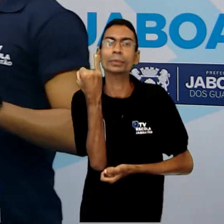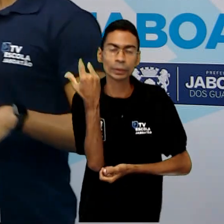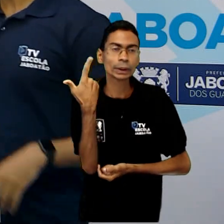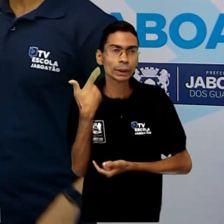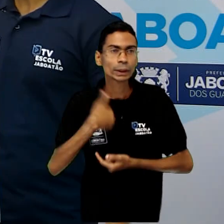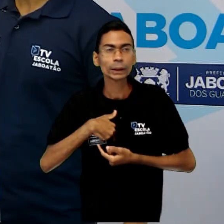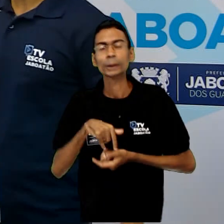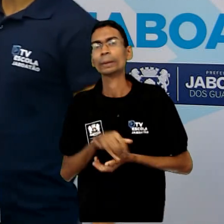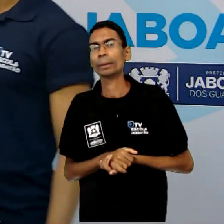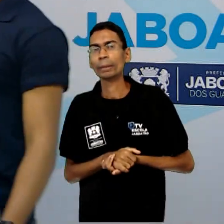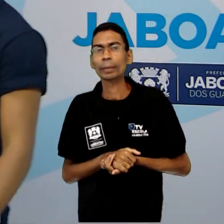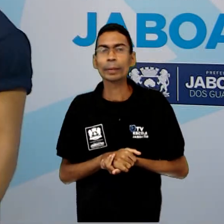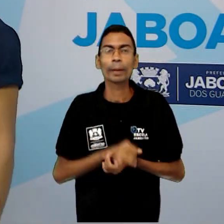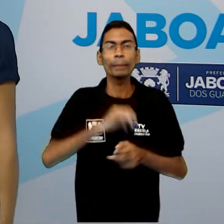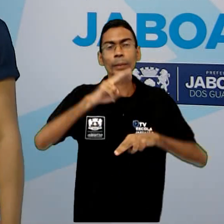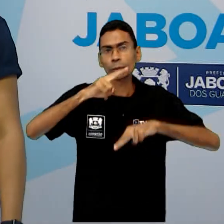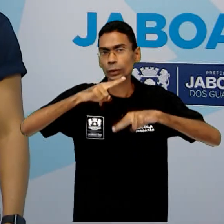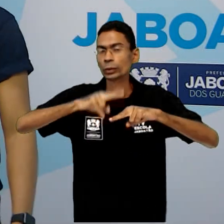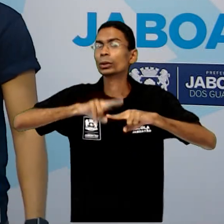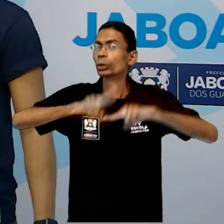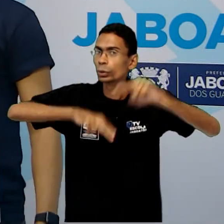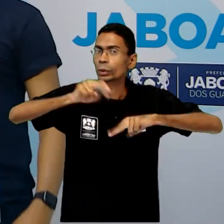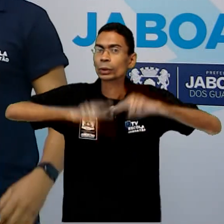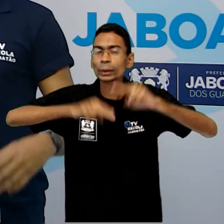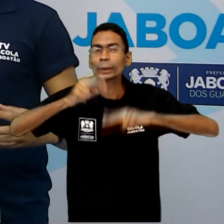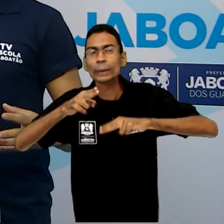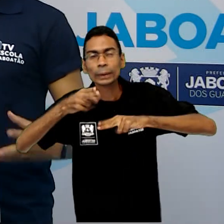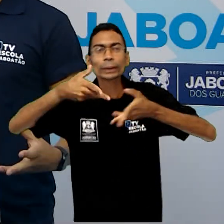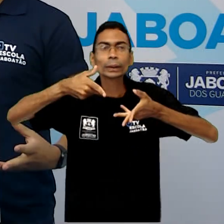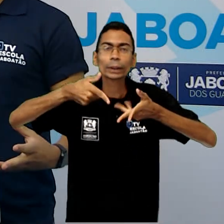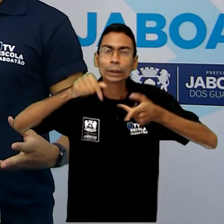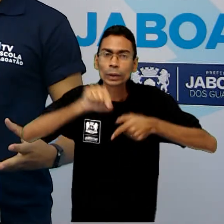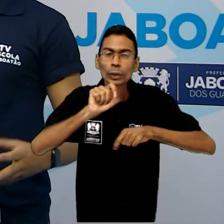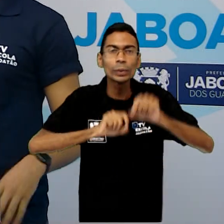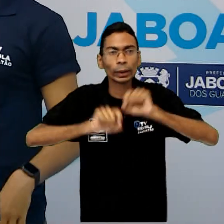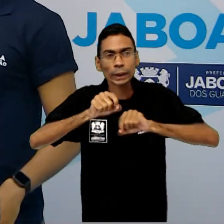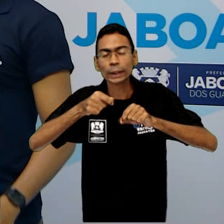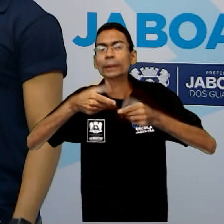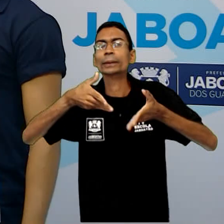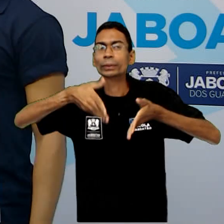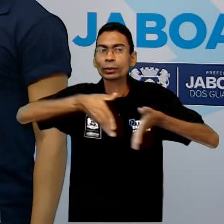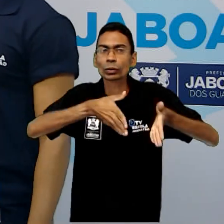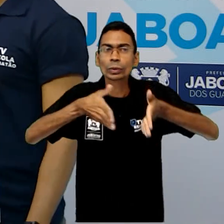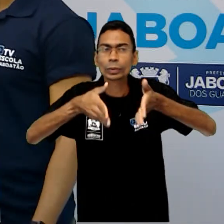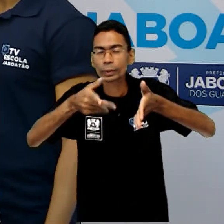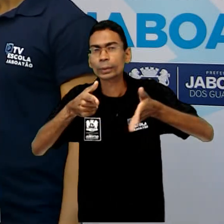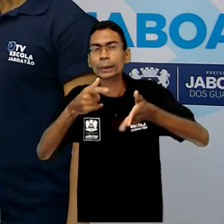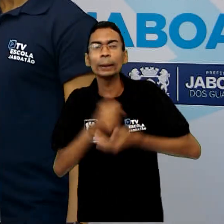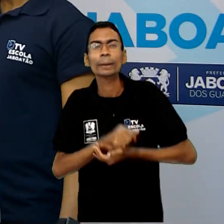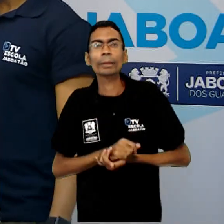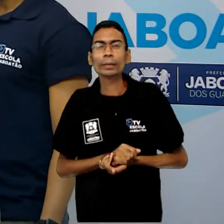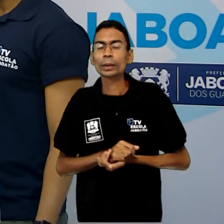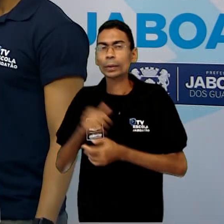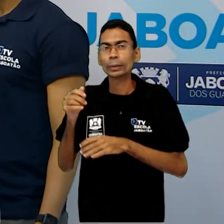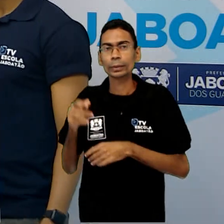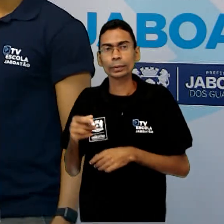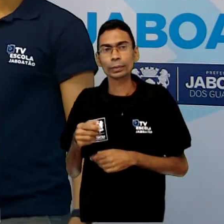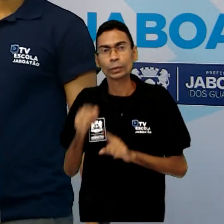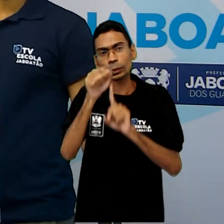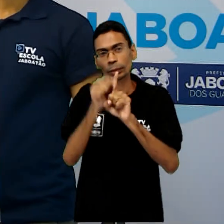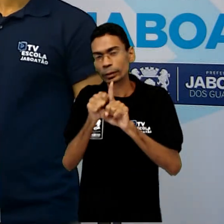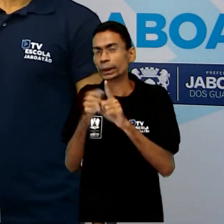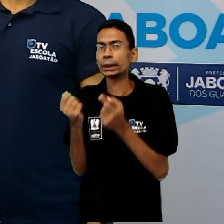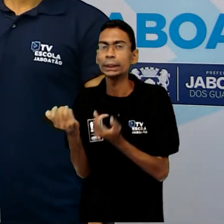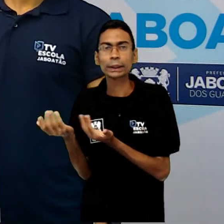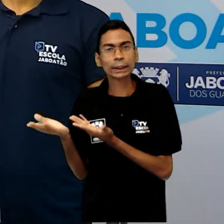Nilo inundavam a região às margens do rio, fertilizando os campos. No mês de setembro, os estiradores